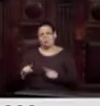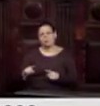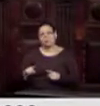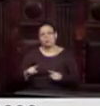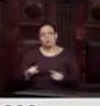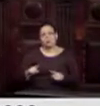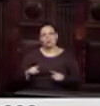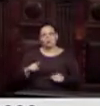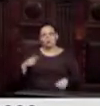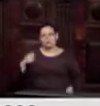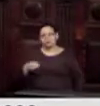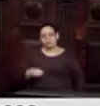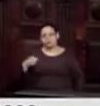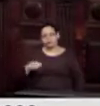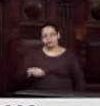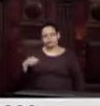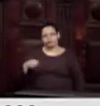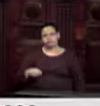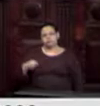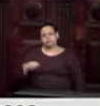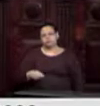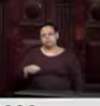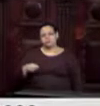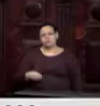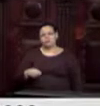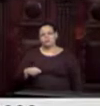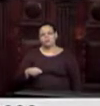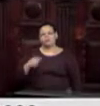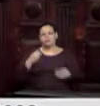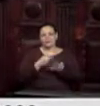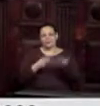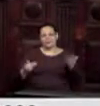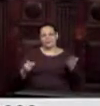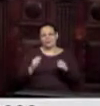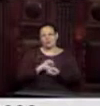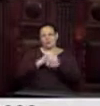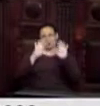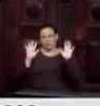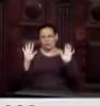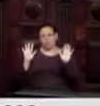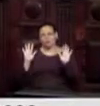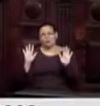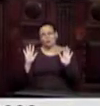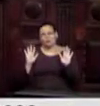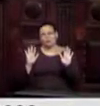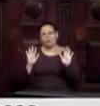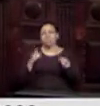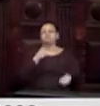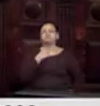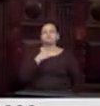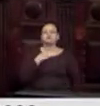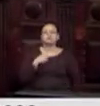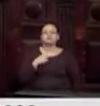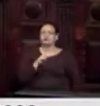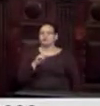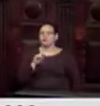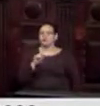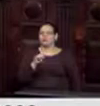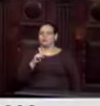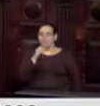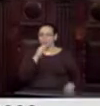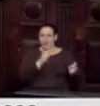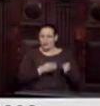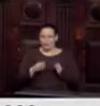para uma repressão que caracterizou claramente o desejo não de manter a